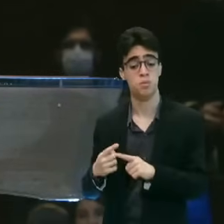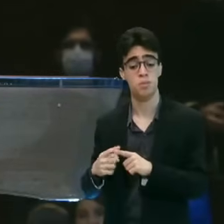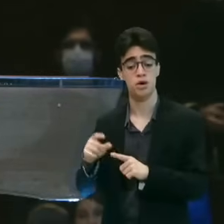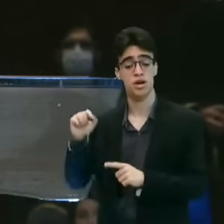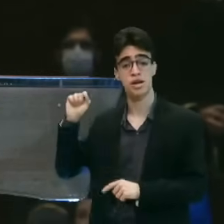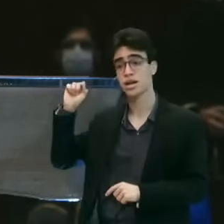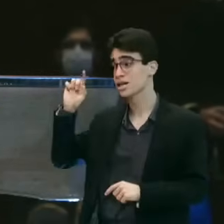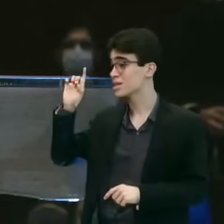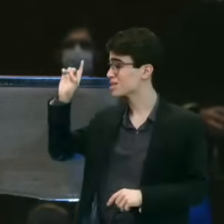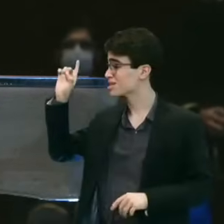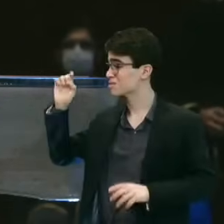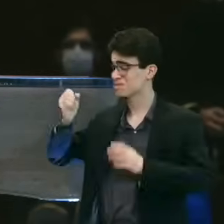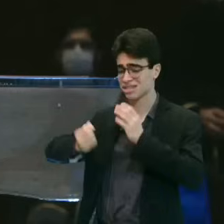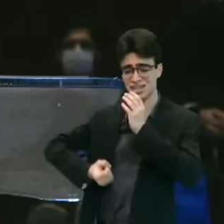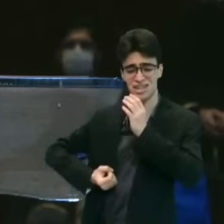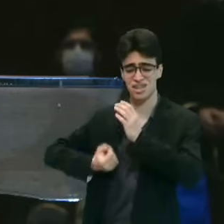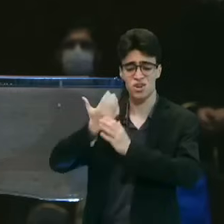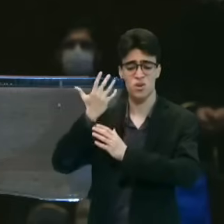de criação.